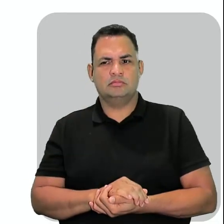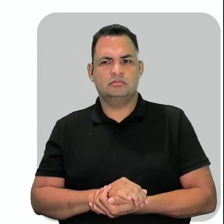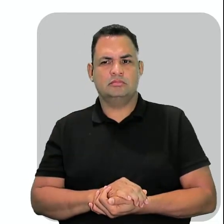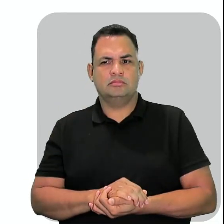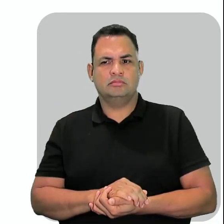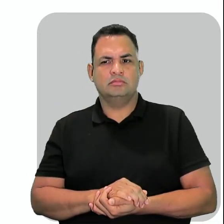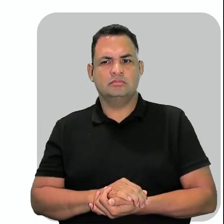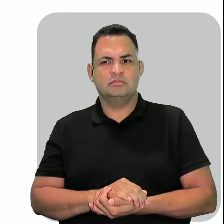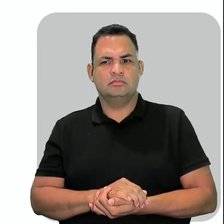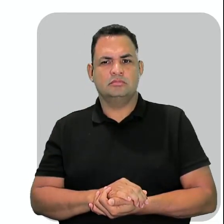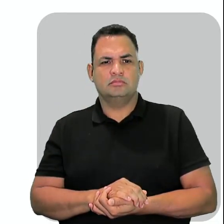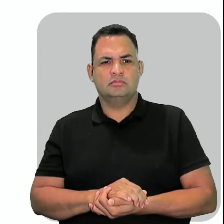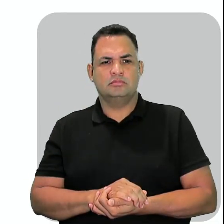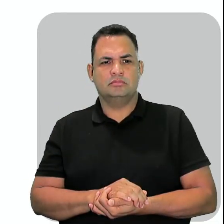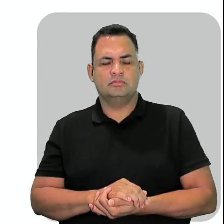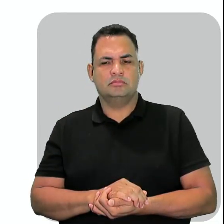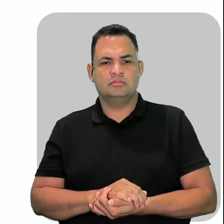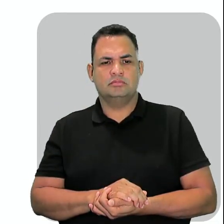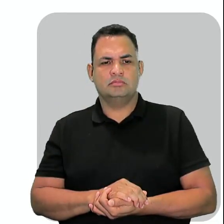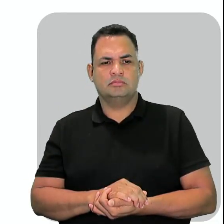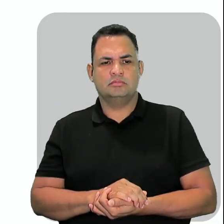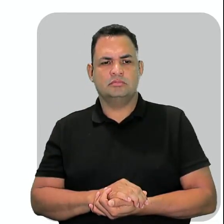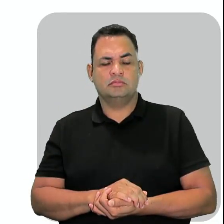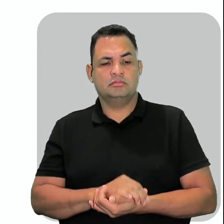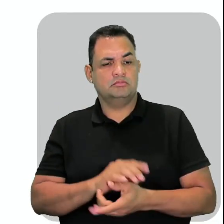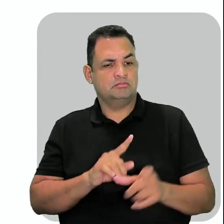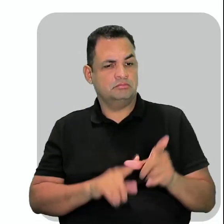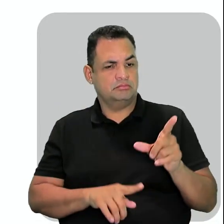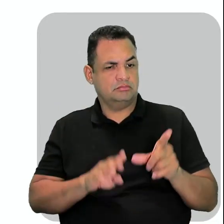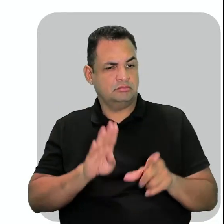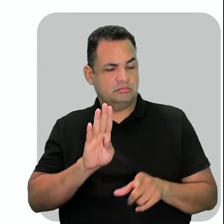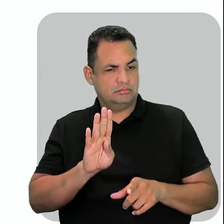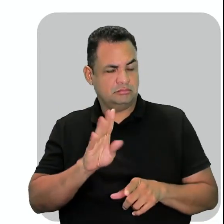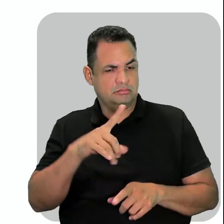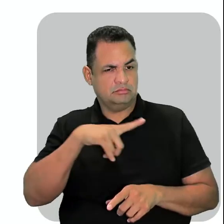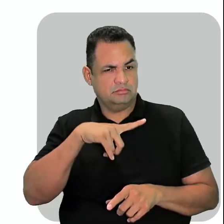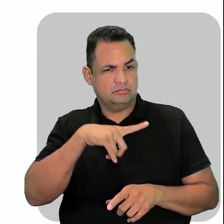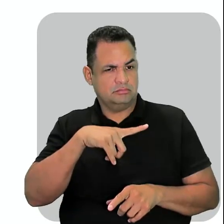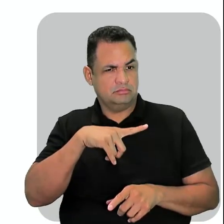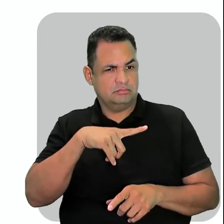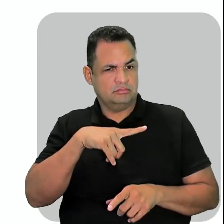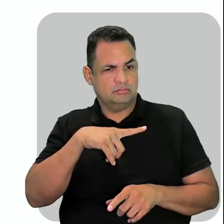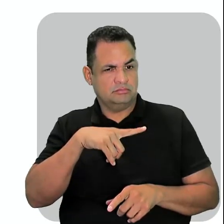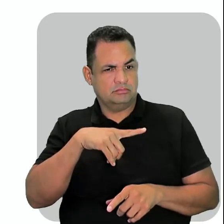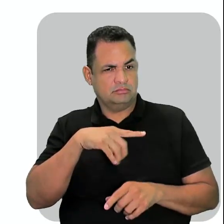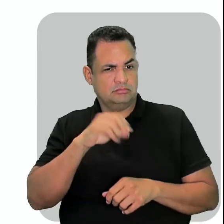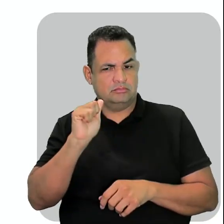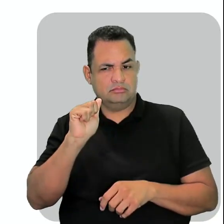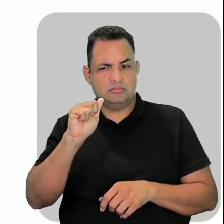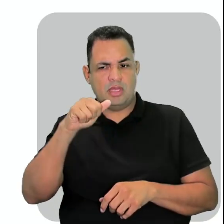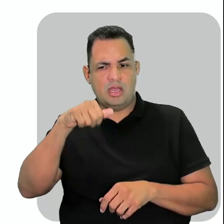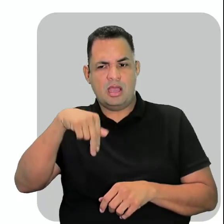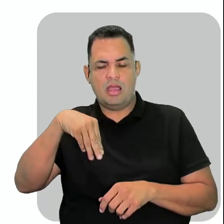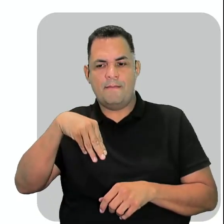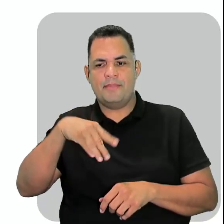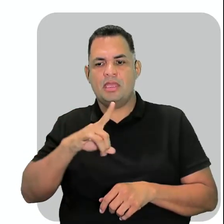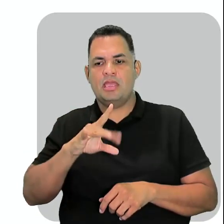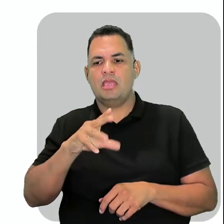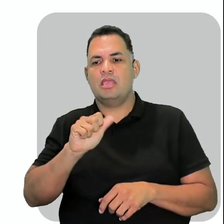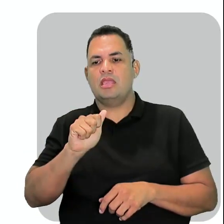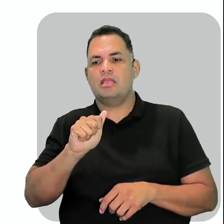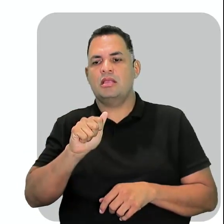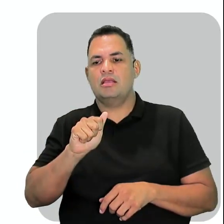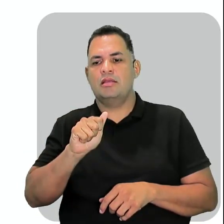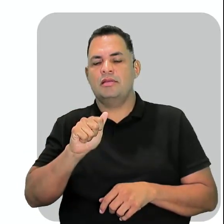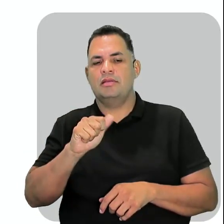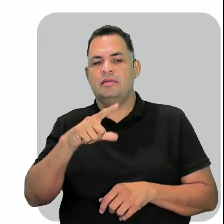Vocês conseguem observar? Na letra B, eu tenho uma amida. Como que eu sei disso? Ó, eu